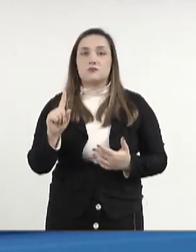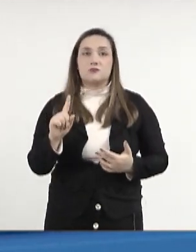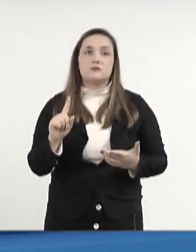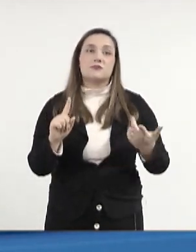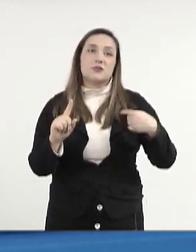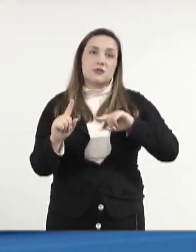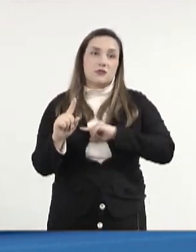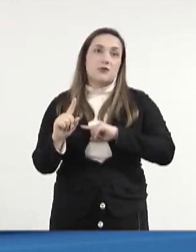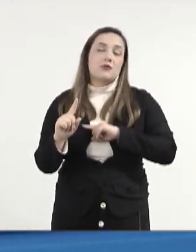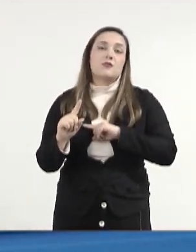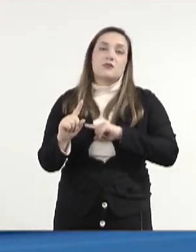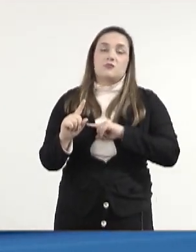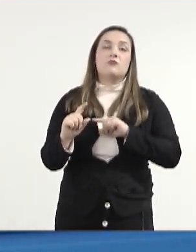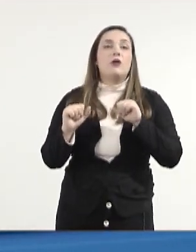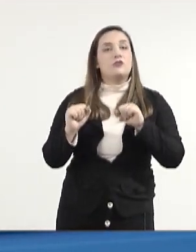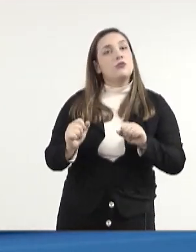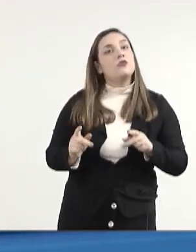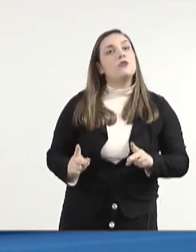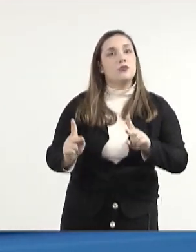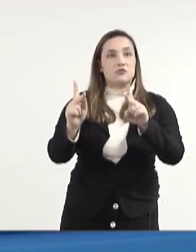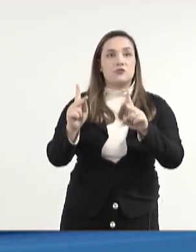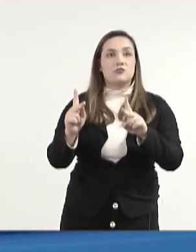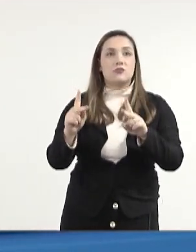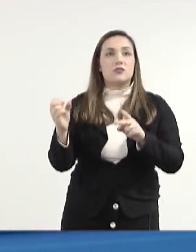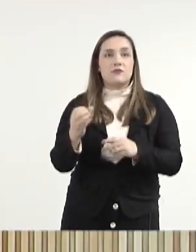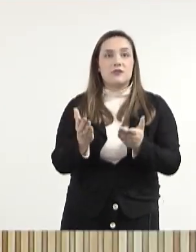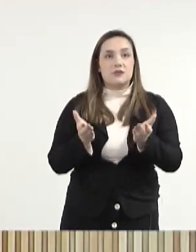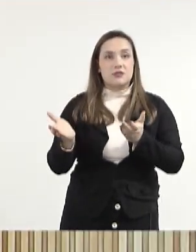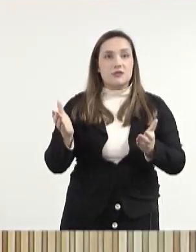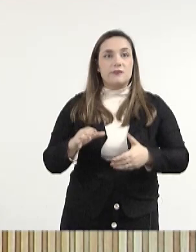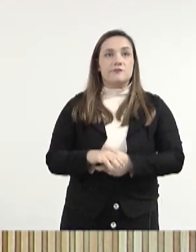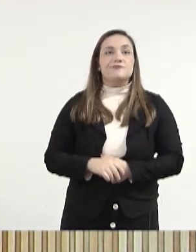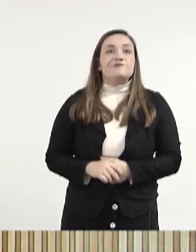estaríamos em andamento com o processo de relicitação.